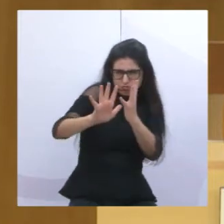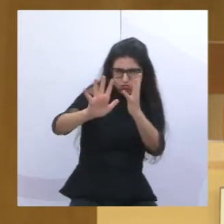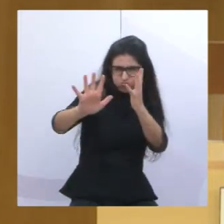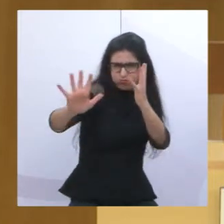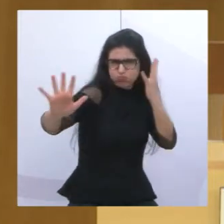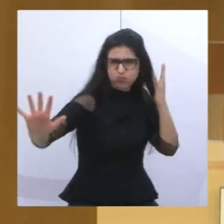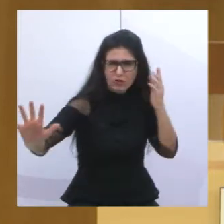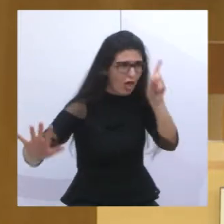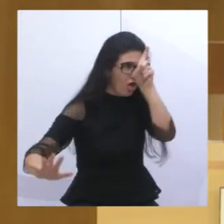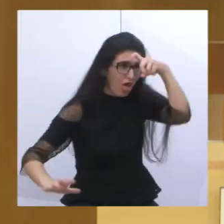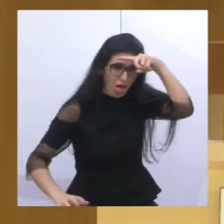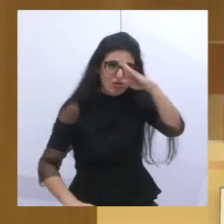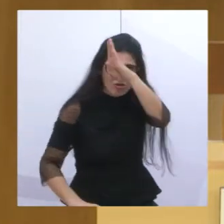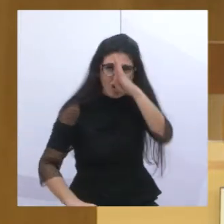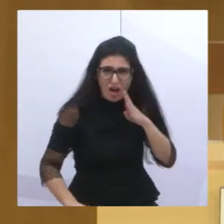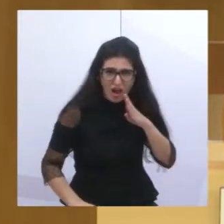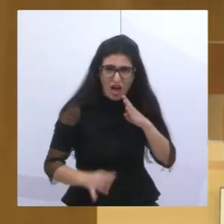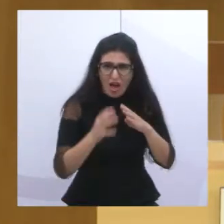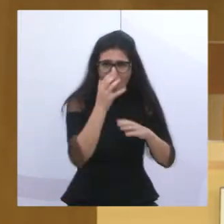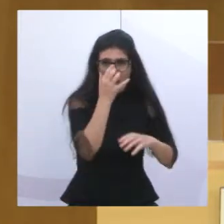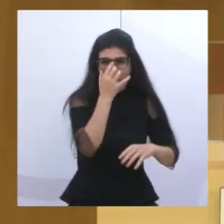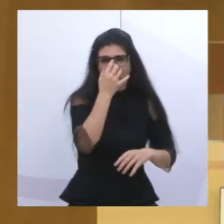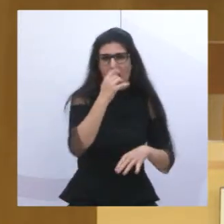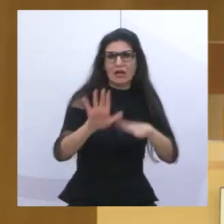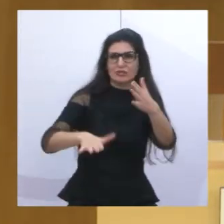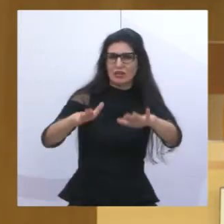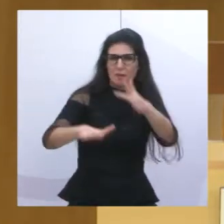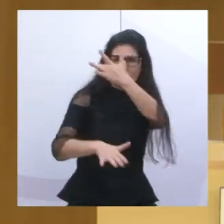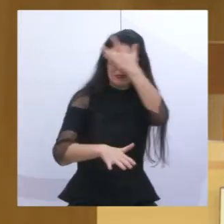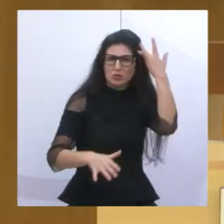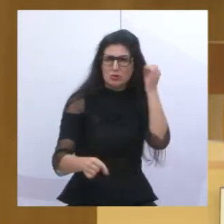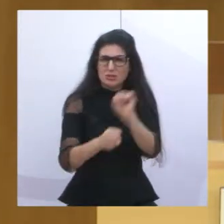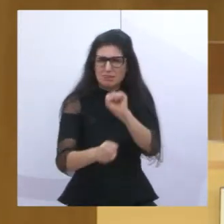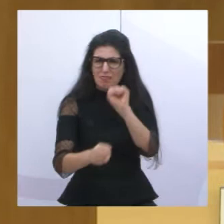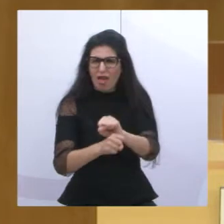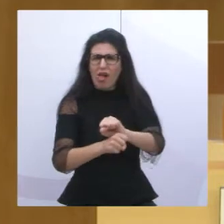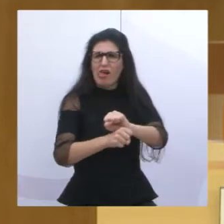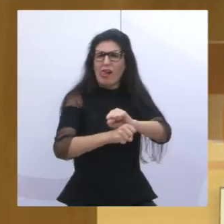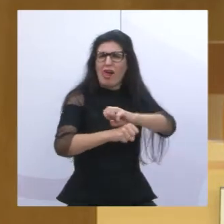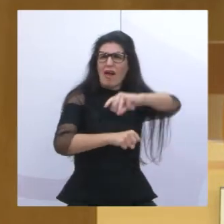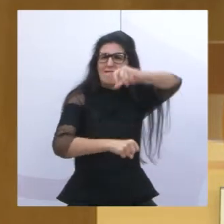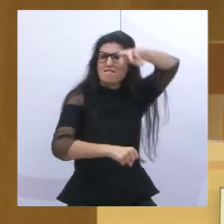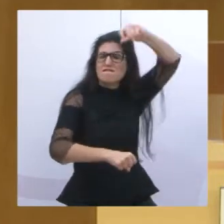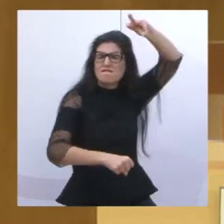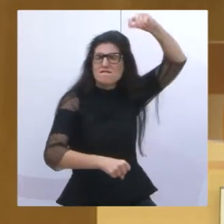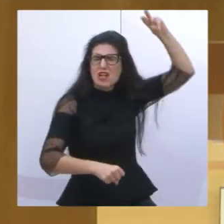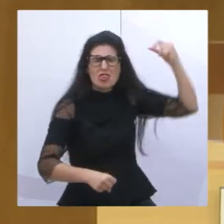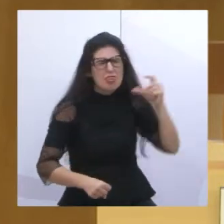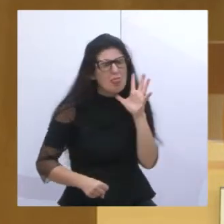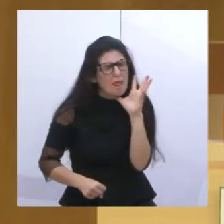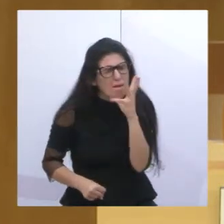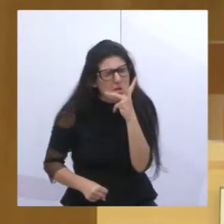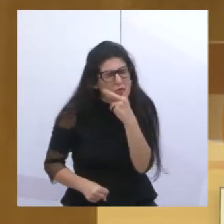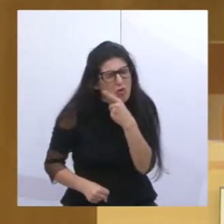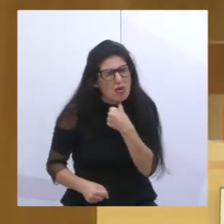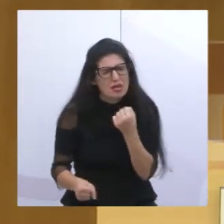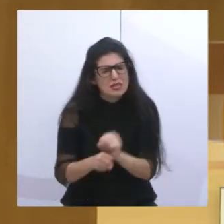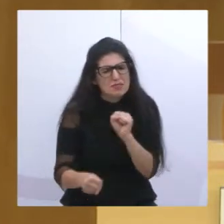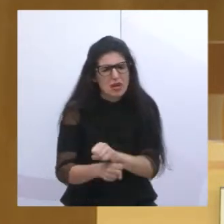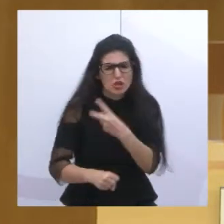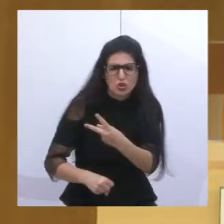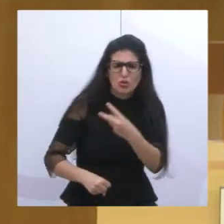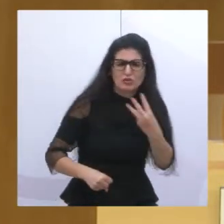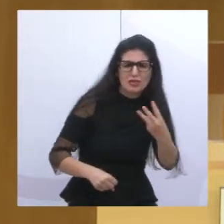pública, ela tinha pessoas que se esperavam com 2, 3 anos. Isso é verídico, isso é verdade. Hoje está